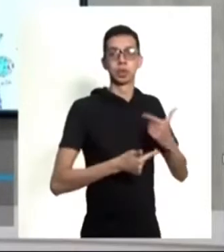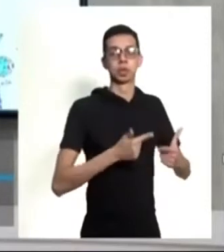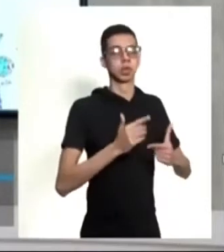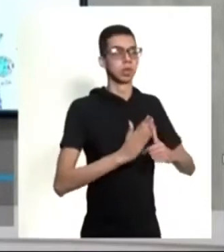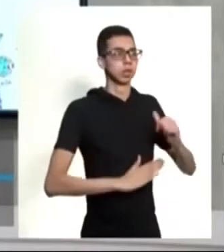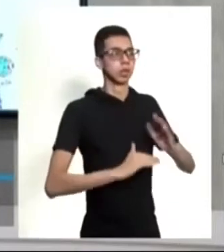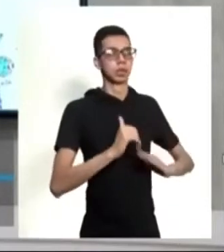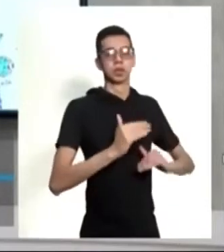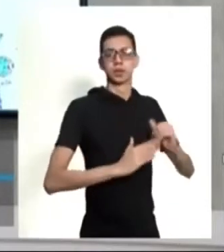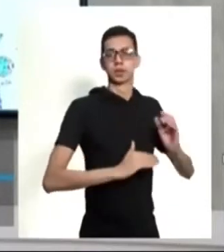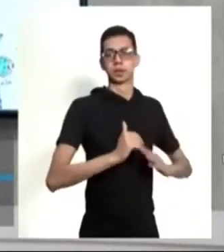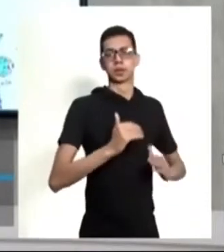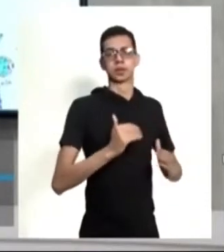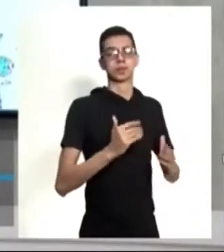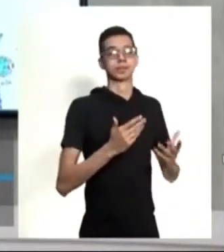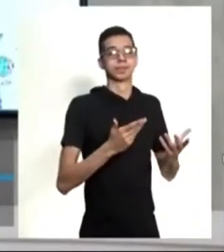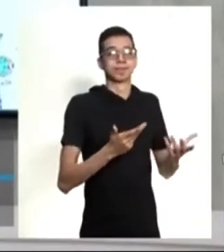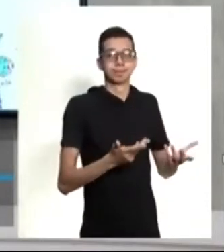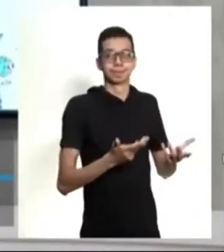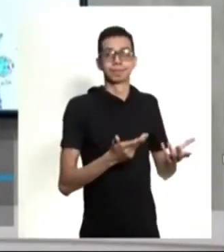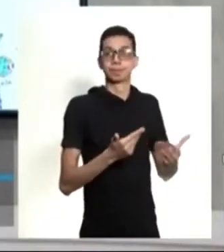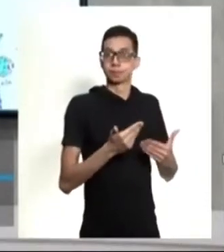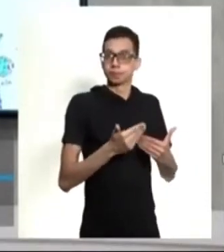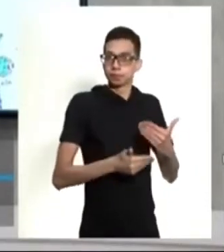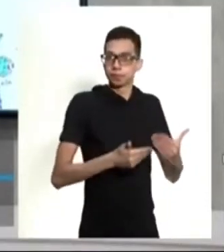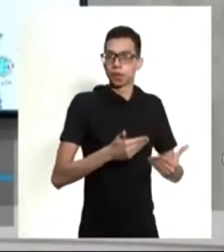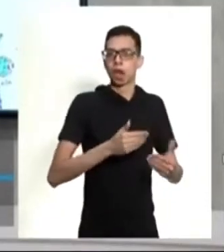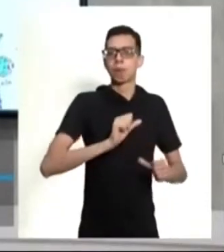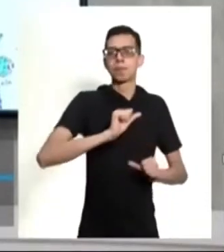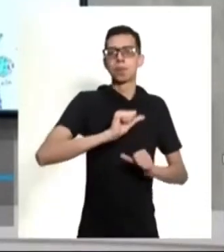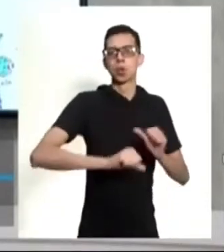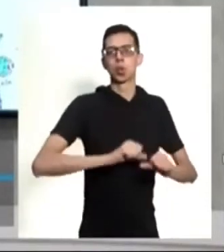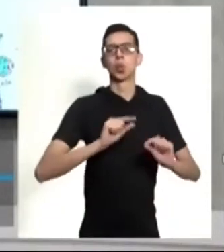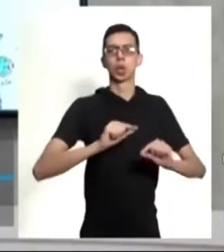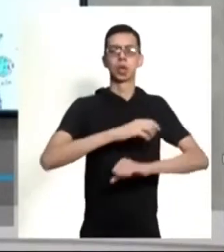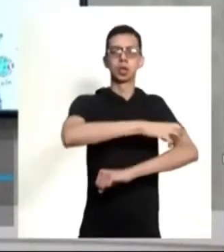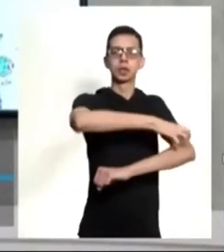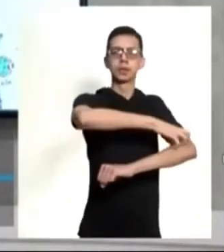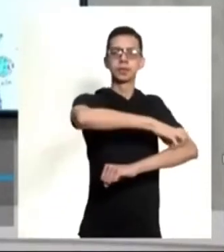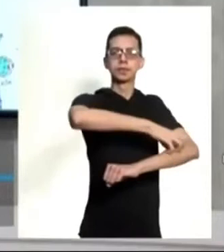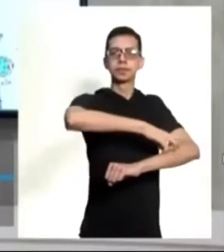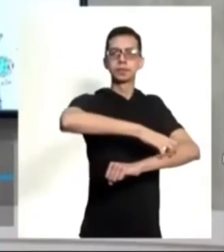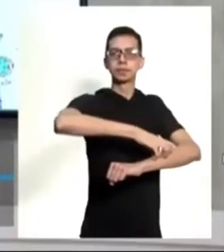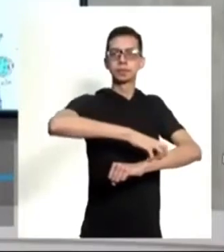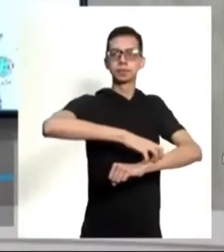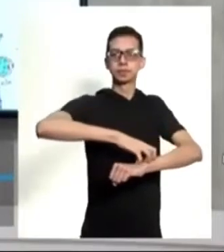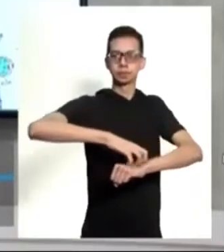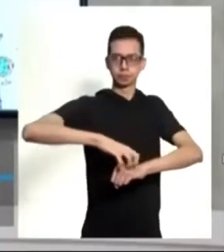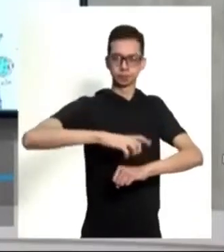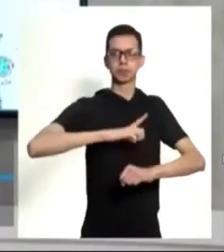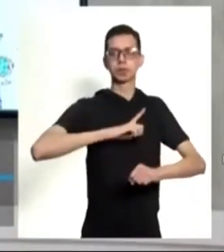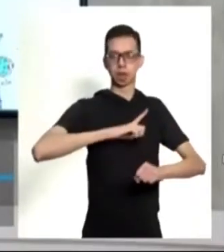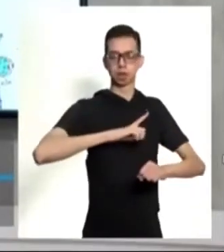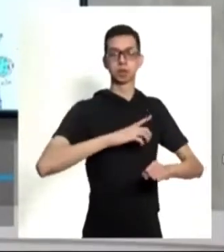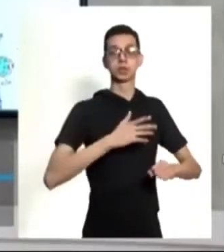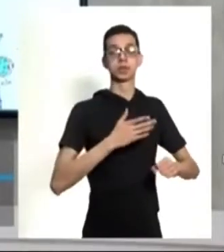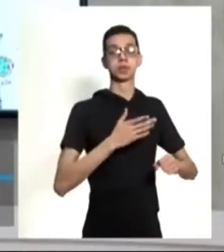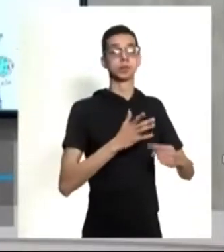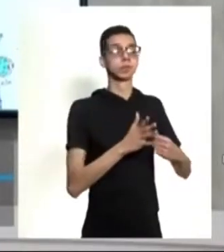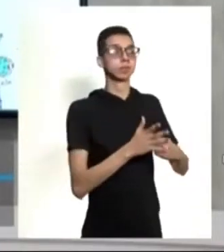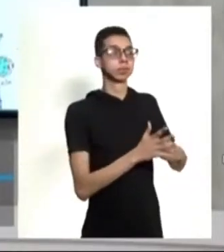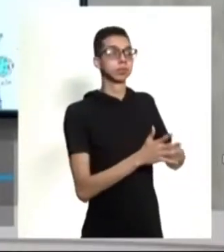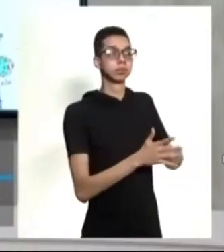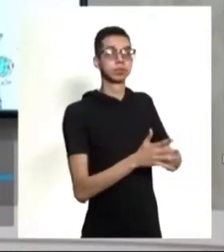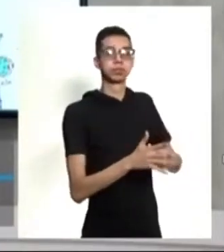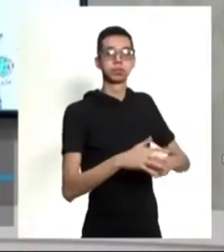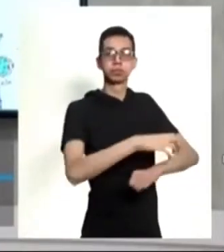Bom, as máquinas começam a chegar no campo e o trabalho ou o trabalhador rural vai ficando sem espaço. Então esses